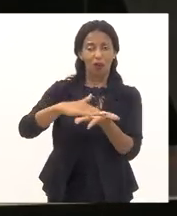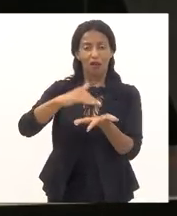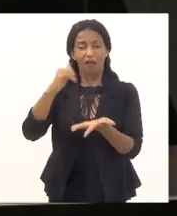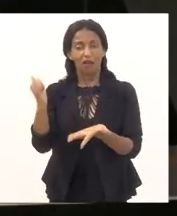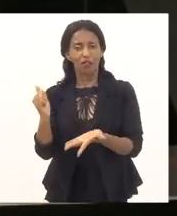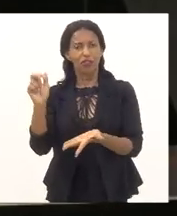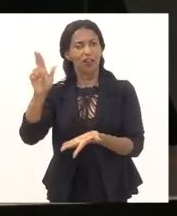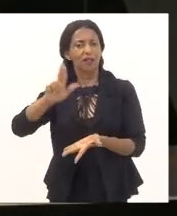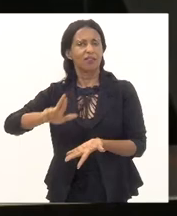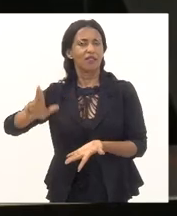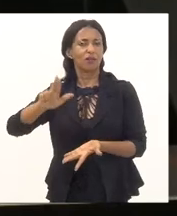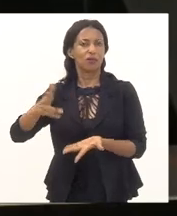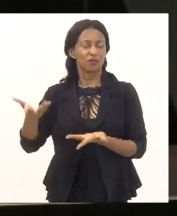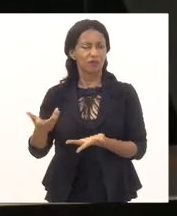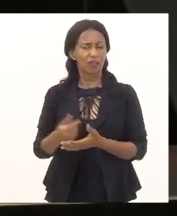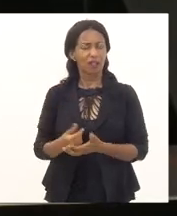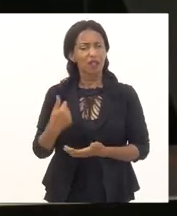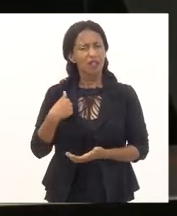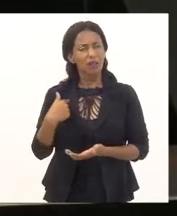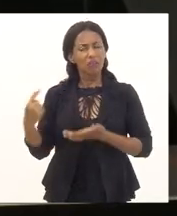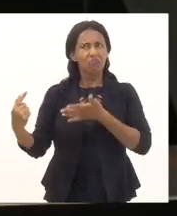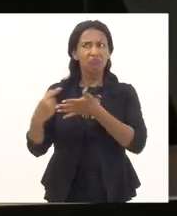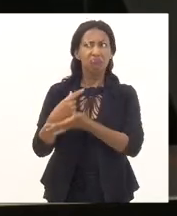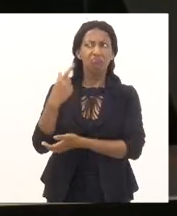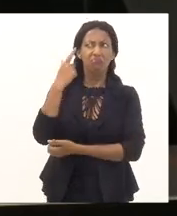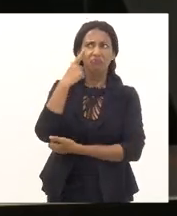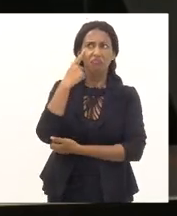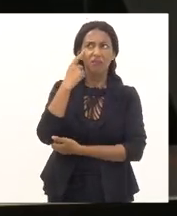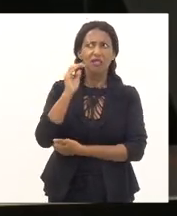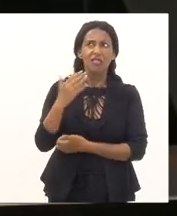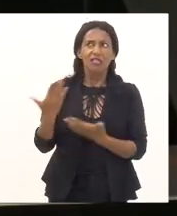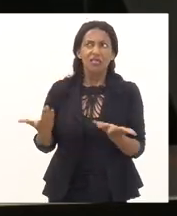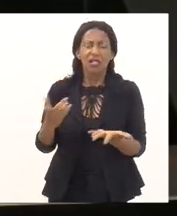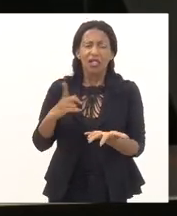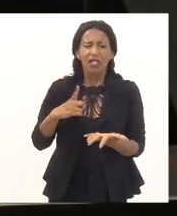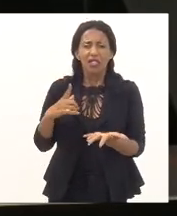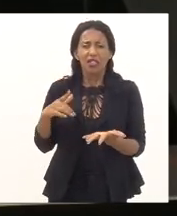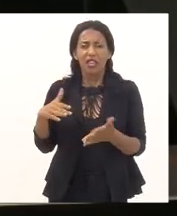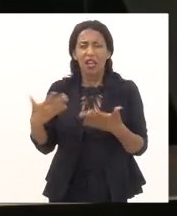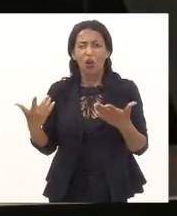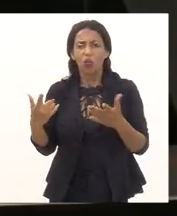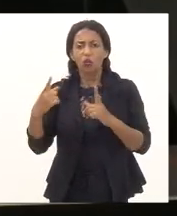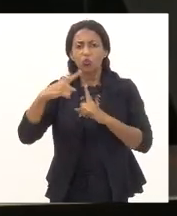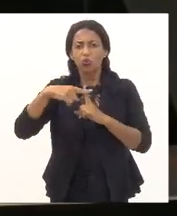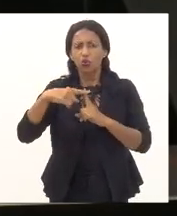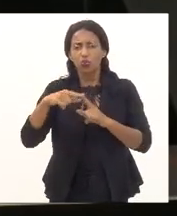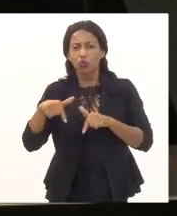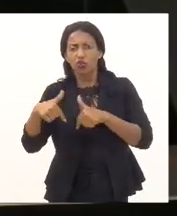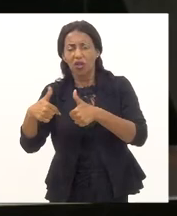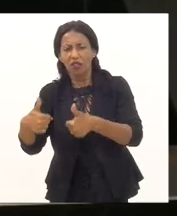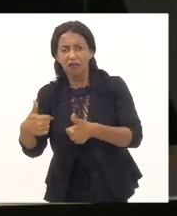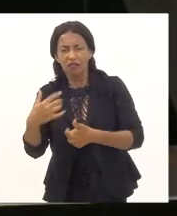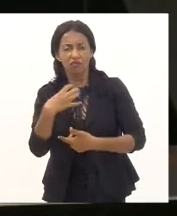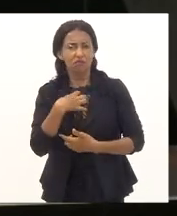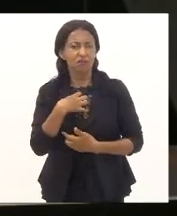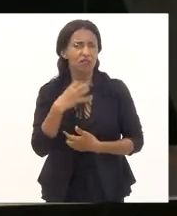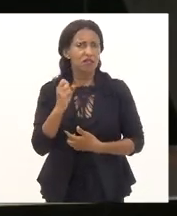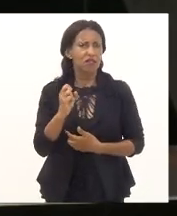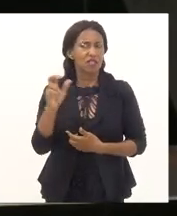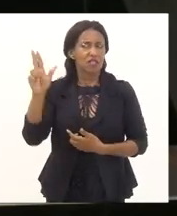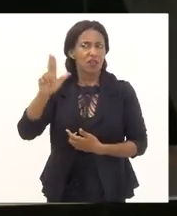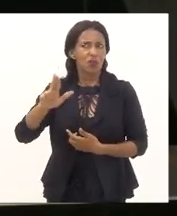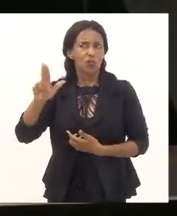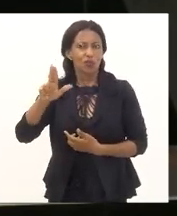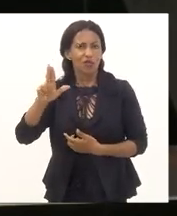da universidade, eu fico me perguntando se haveria algum tipo de ação nesse sentido se essa universidade